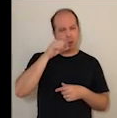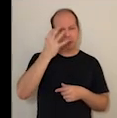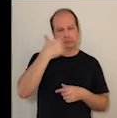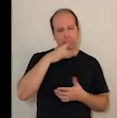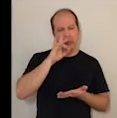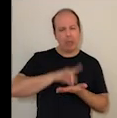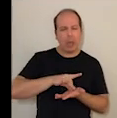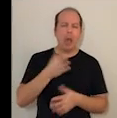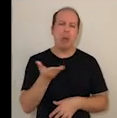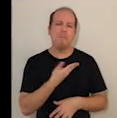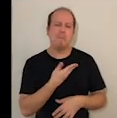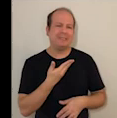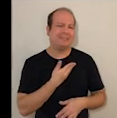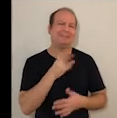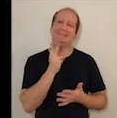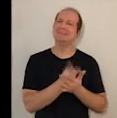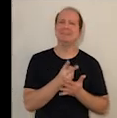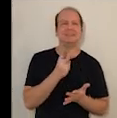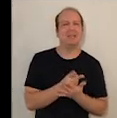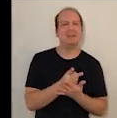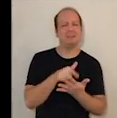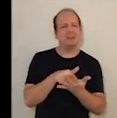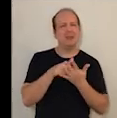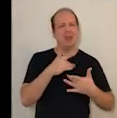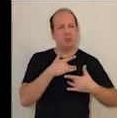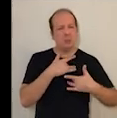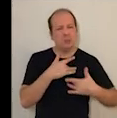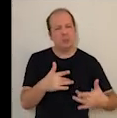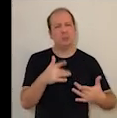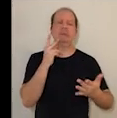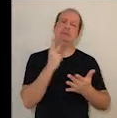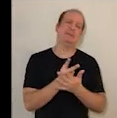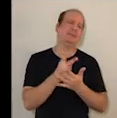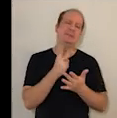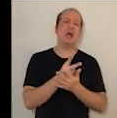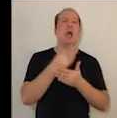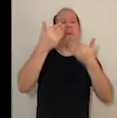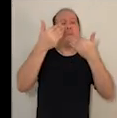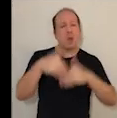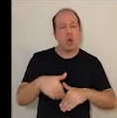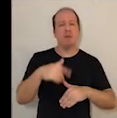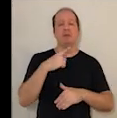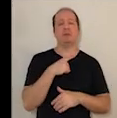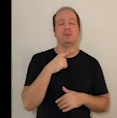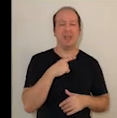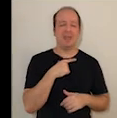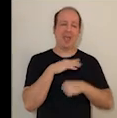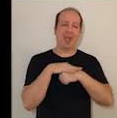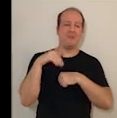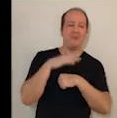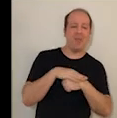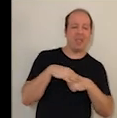pela sincera amizade que sempre me demonstrou com irrefutáveis provas